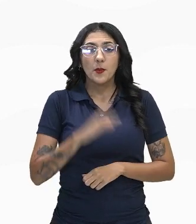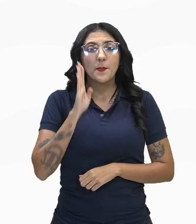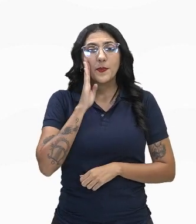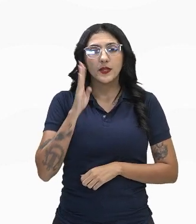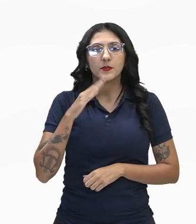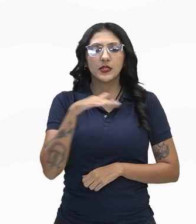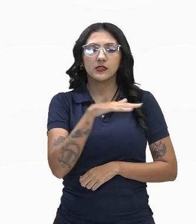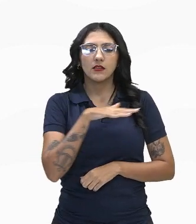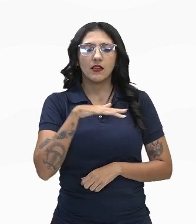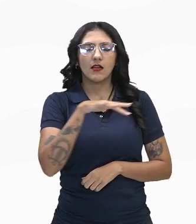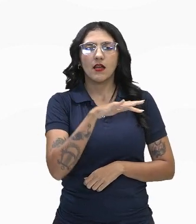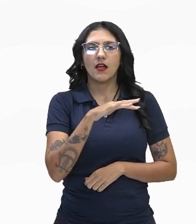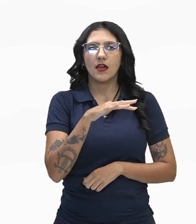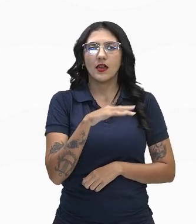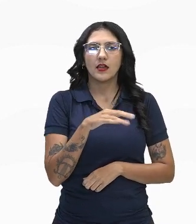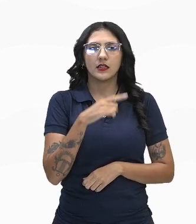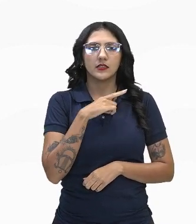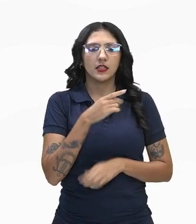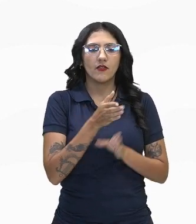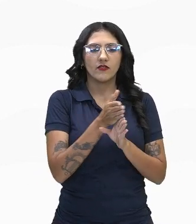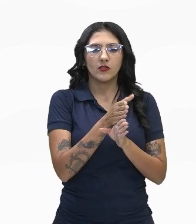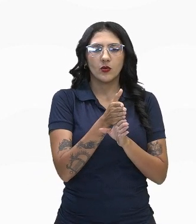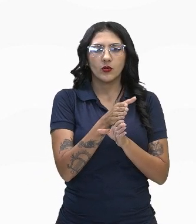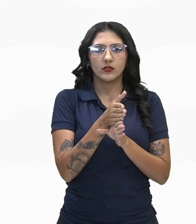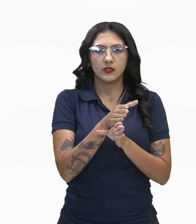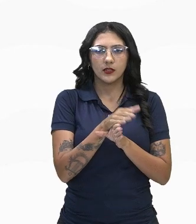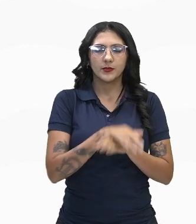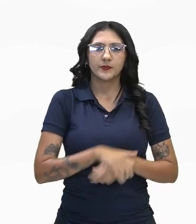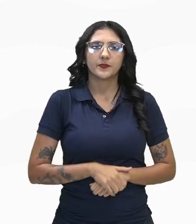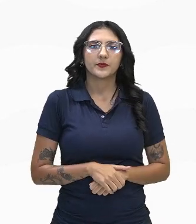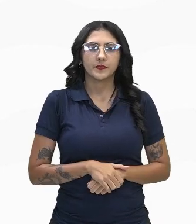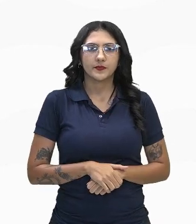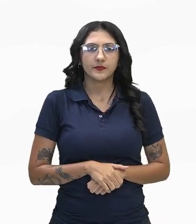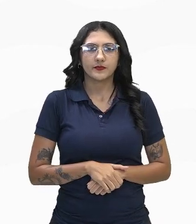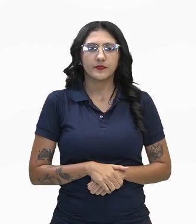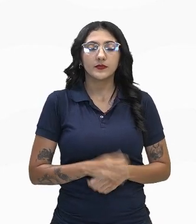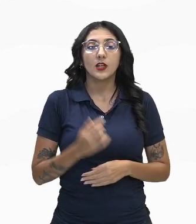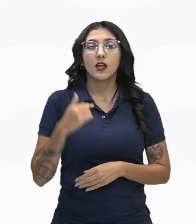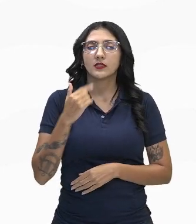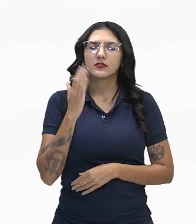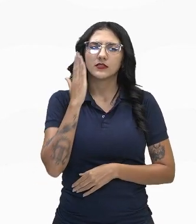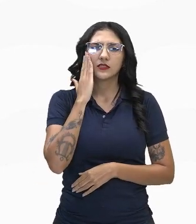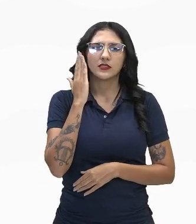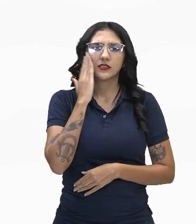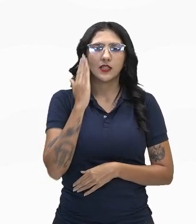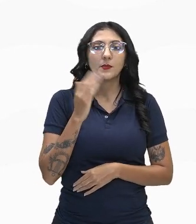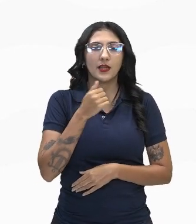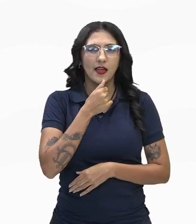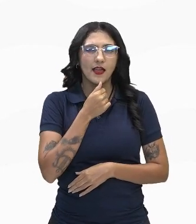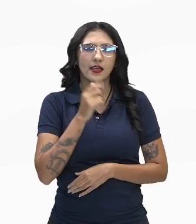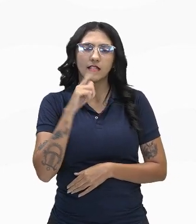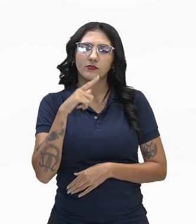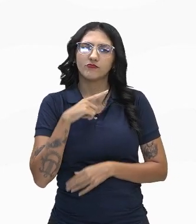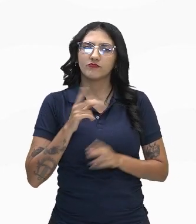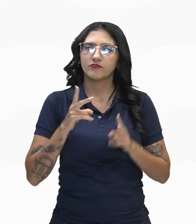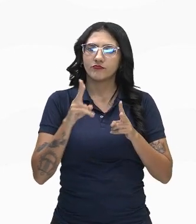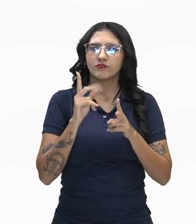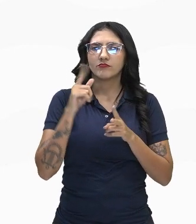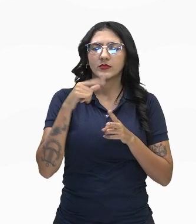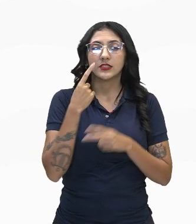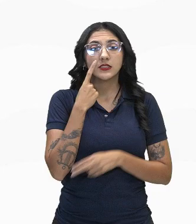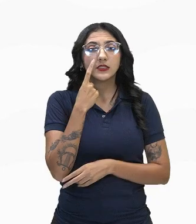fronteiras, né? Porque a gente sabe que vai existir ainda esse interesse por conta do